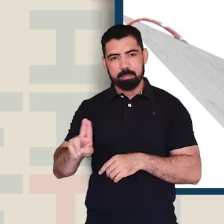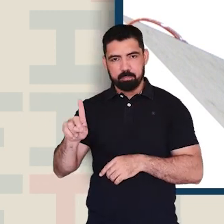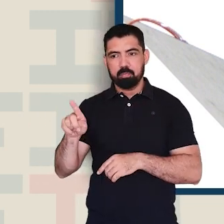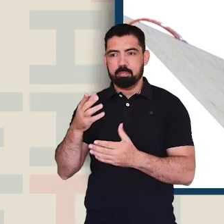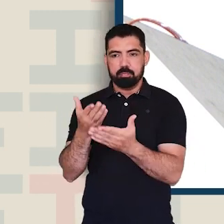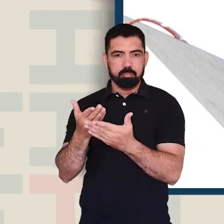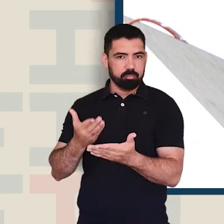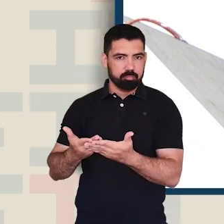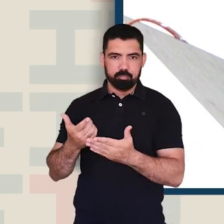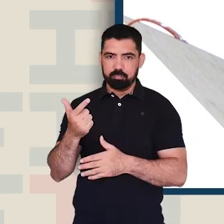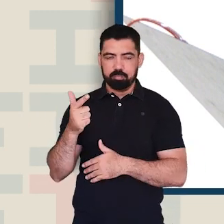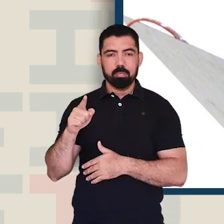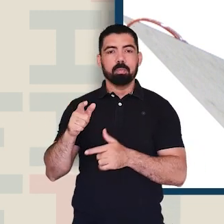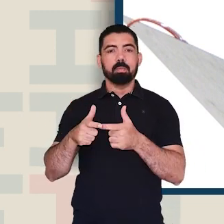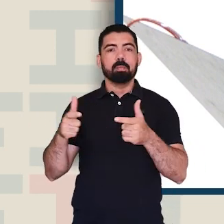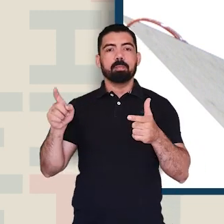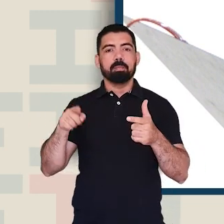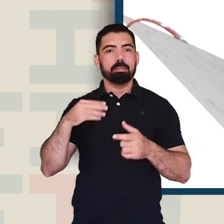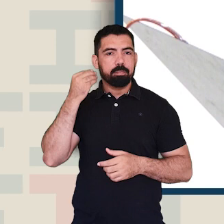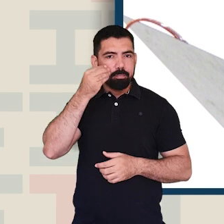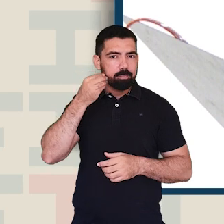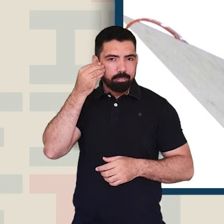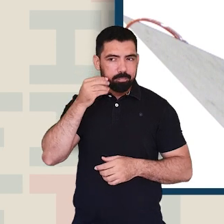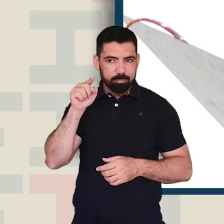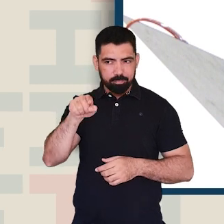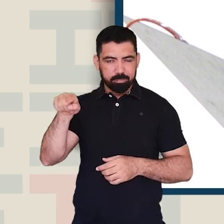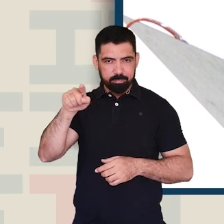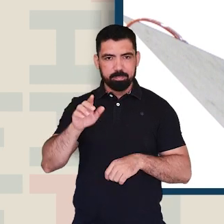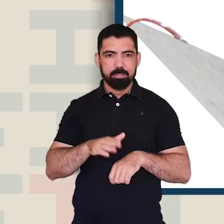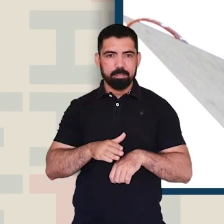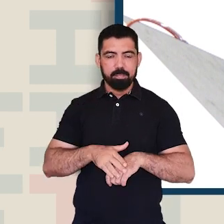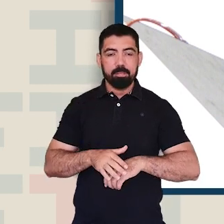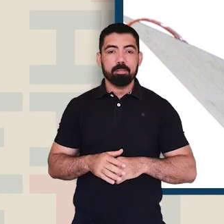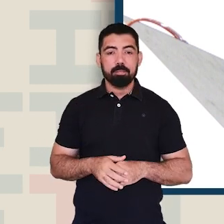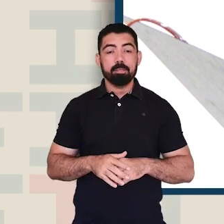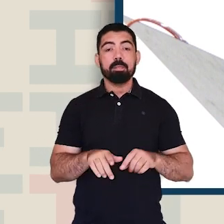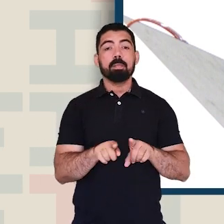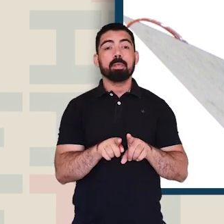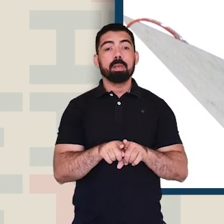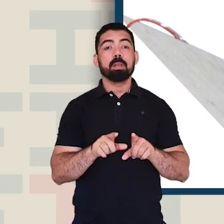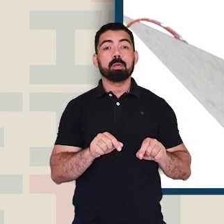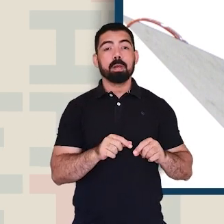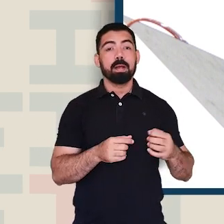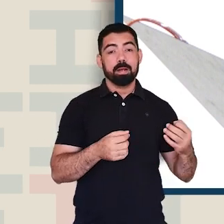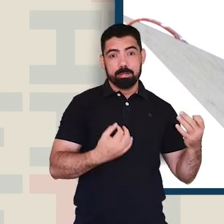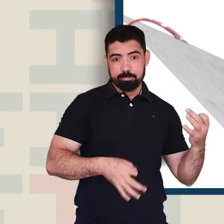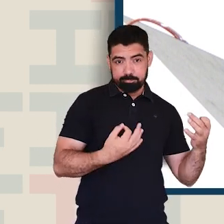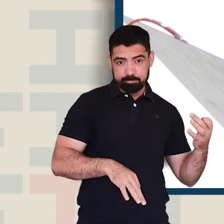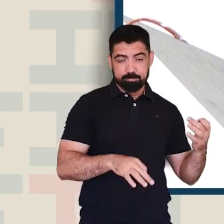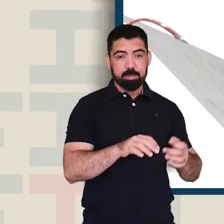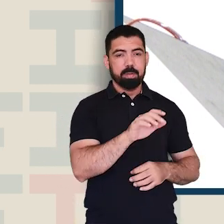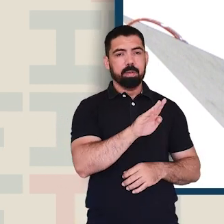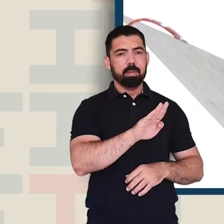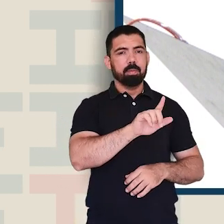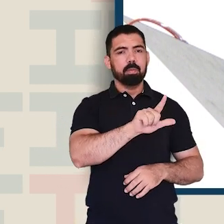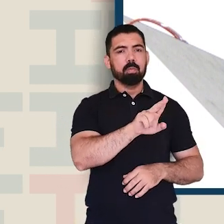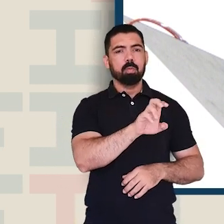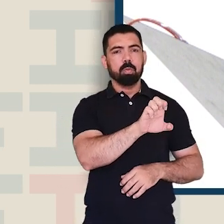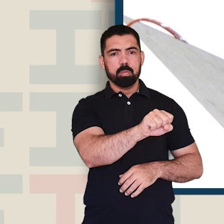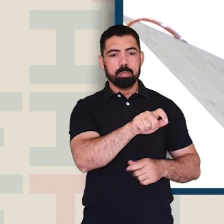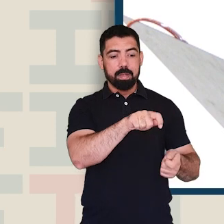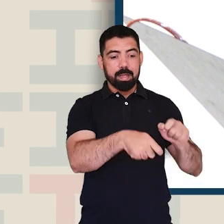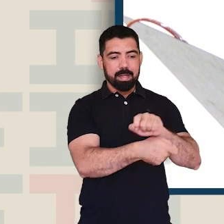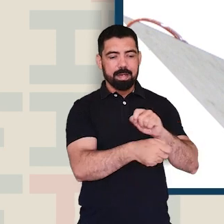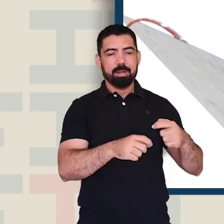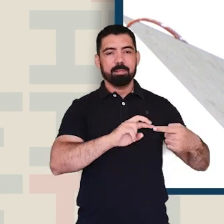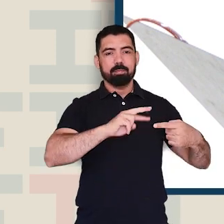não tem formação, a formação deles é mais empírica também. E os guitarristas de blues adaptaram essa escala,